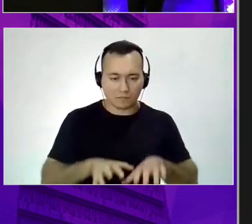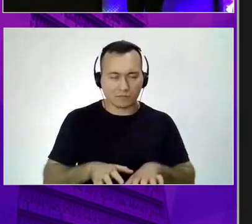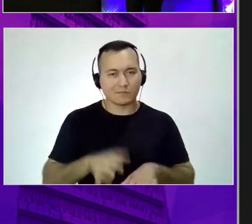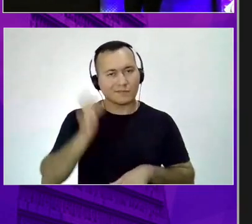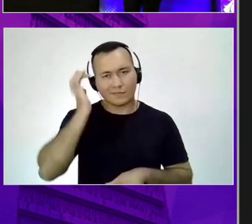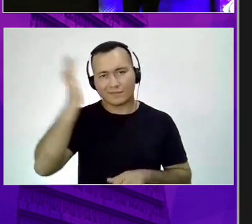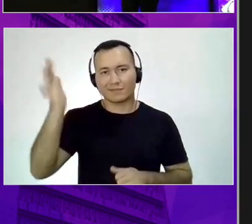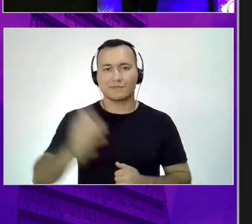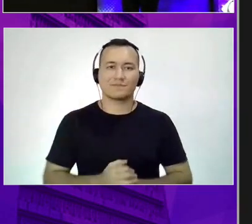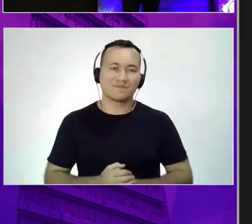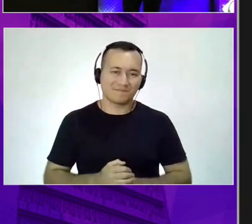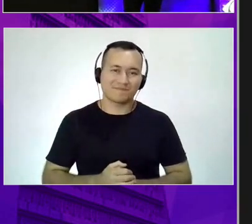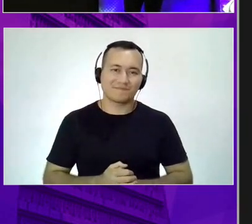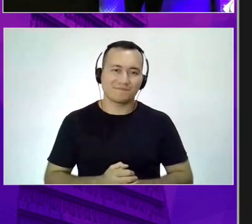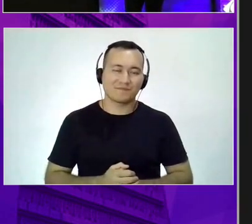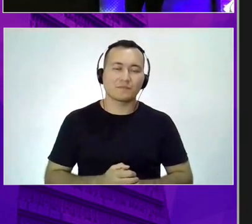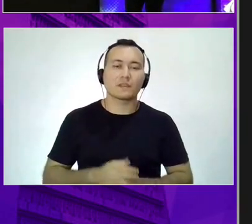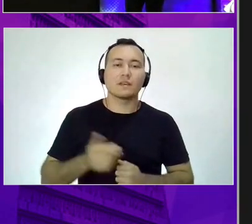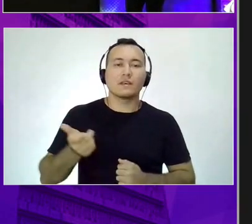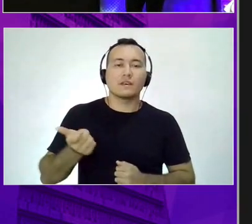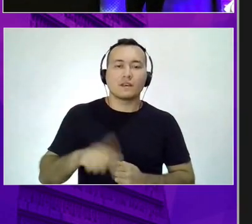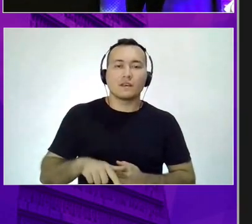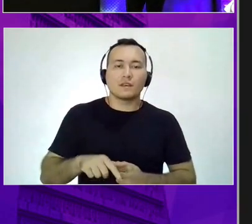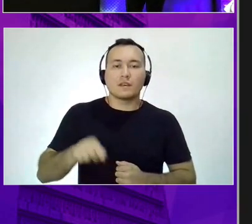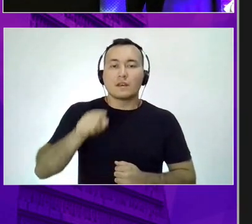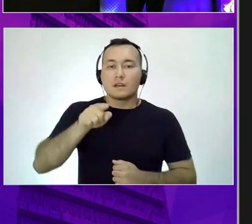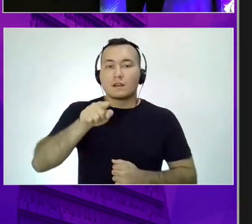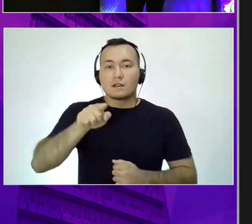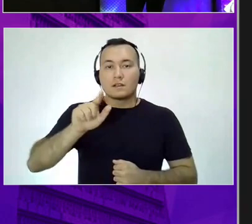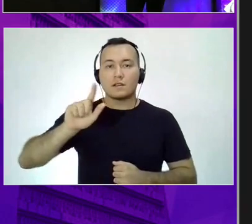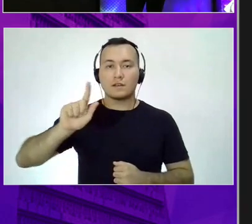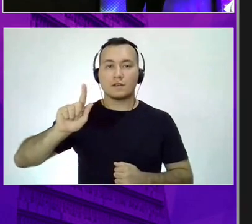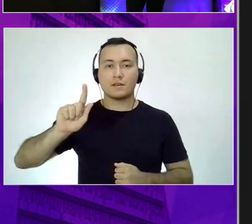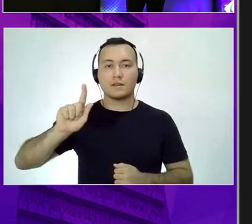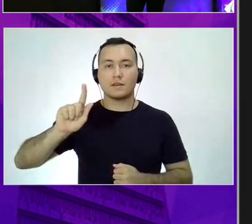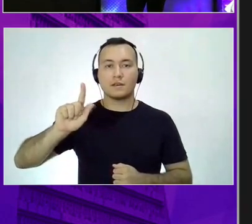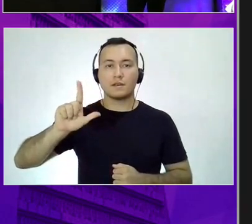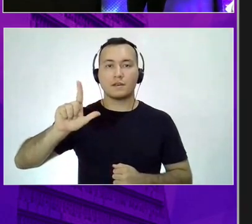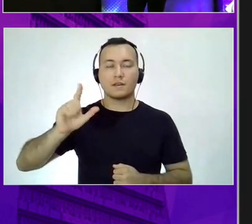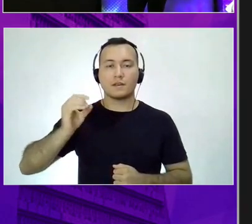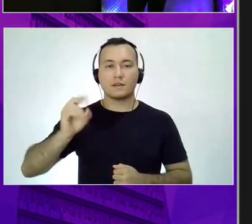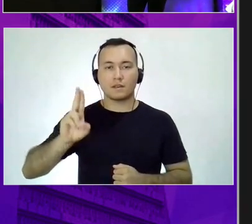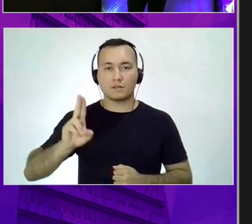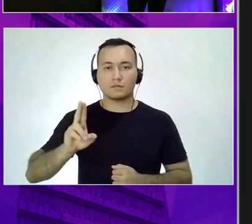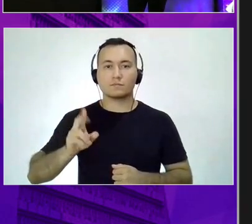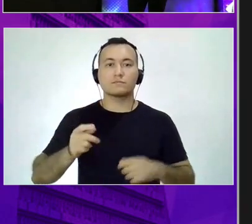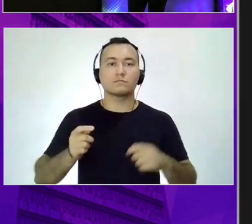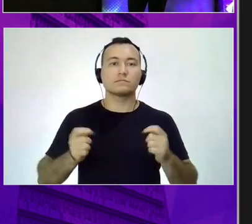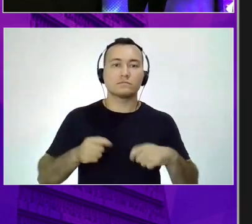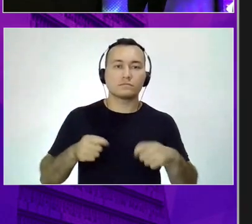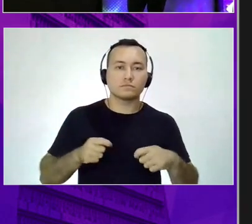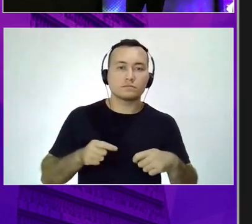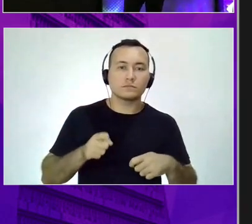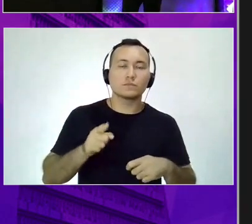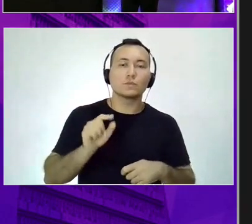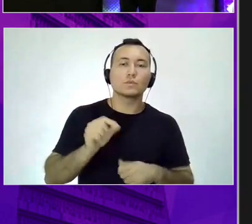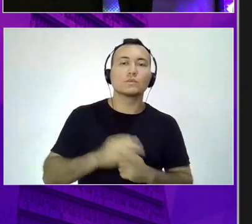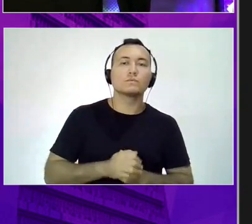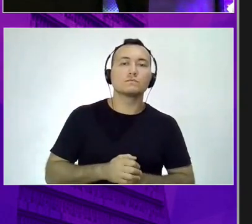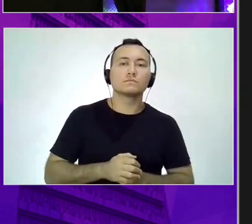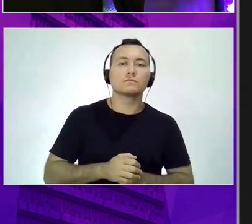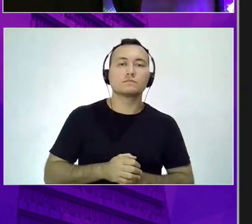os fluxos de execução de tudo que a gente fez. Poxa, mas se a gente tem diversos dados, será que a gente precisa ir